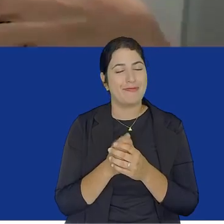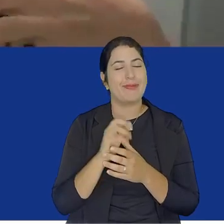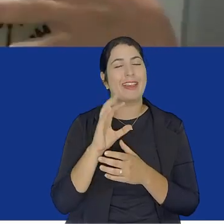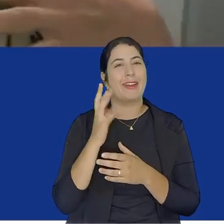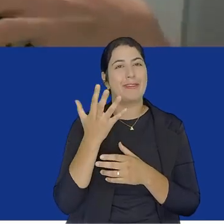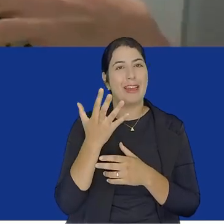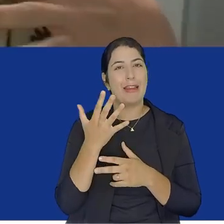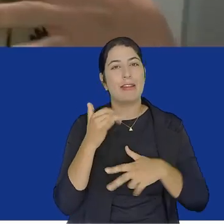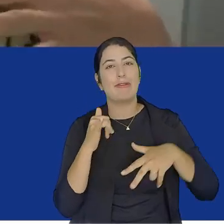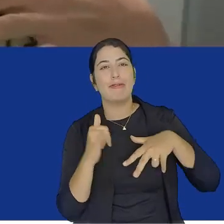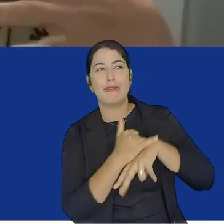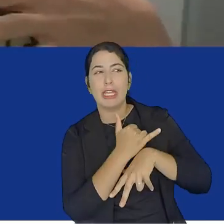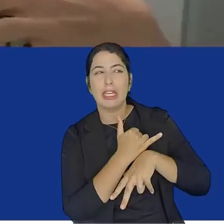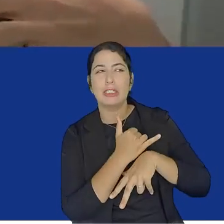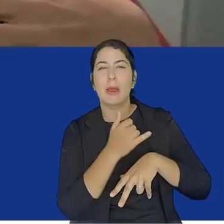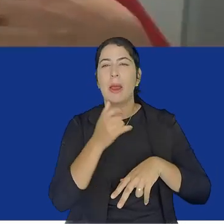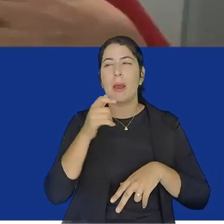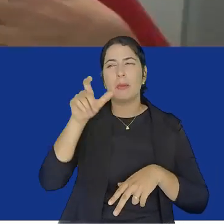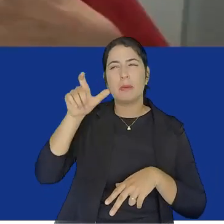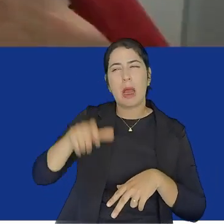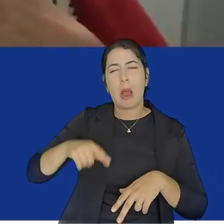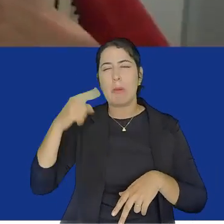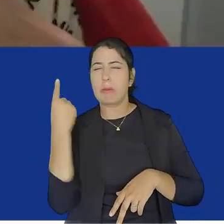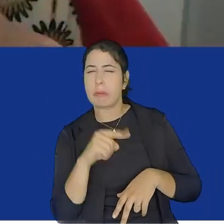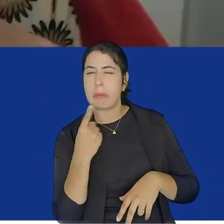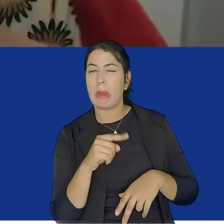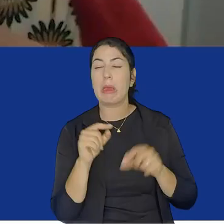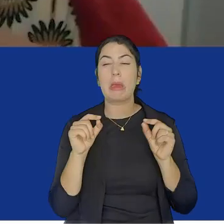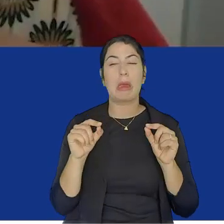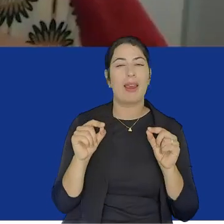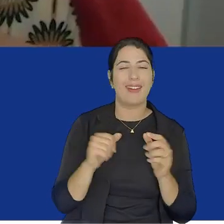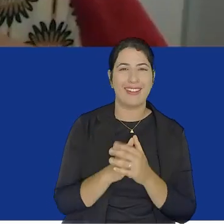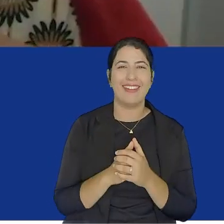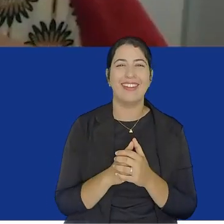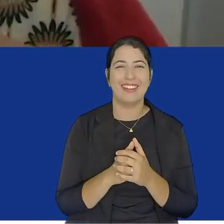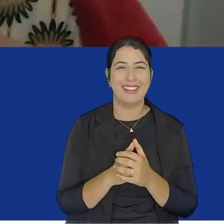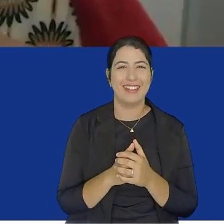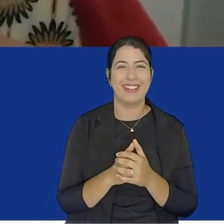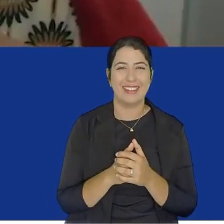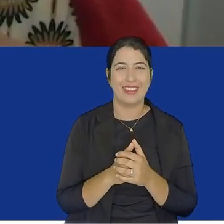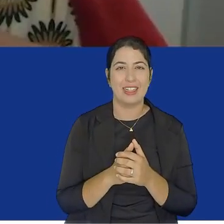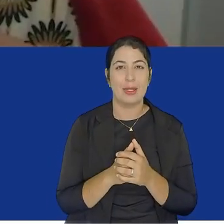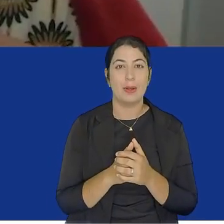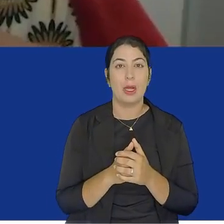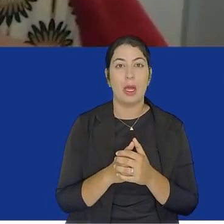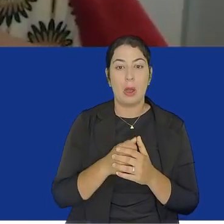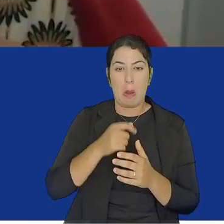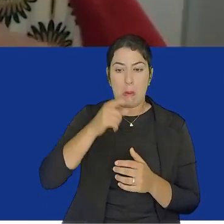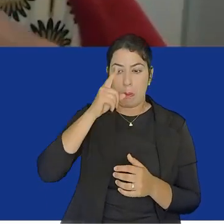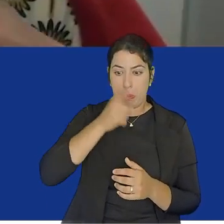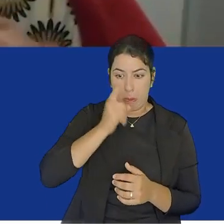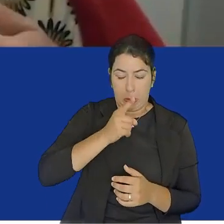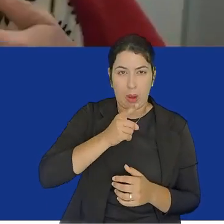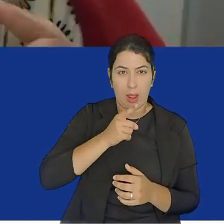quem é opressor, né? Quem é... Porque é isso, assim, como diria Paulo Freire, só tem um jeito de lidar com a opressão. É eu também